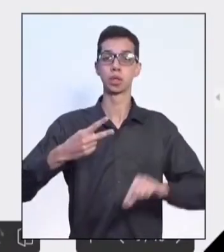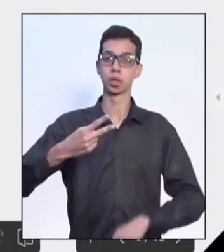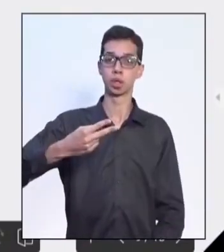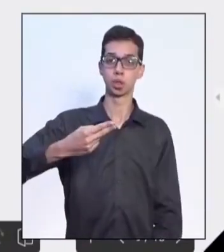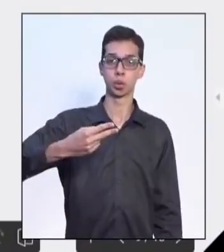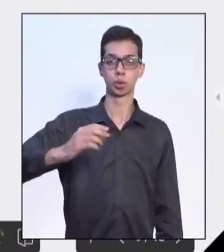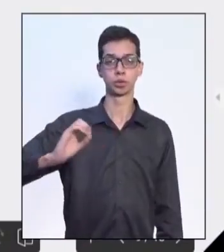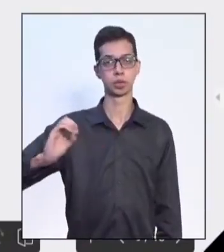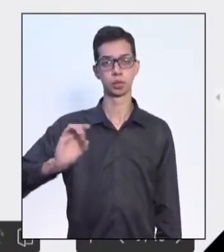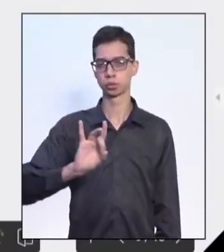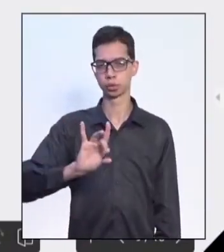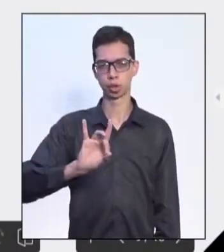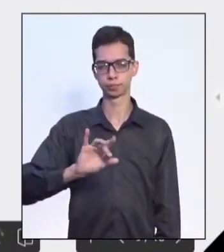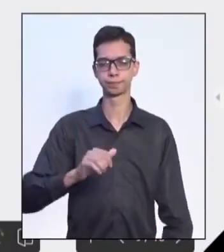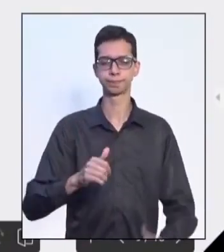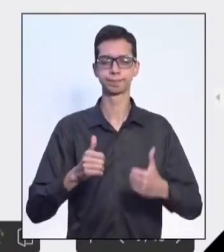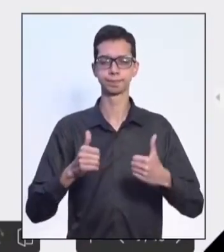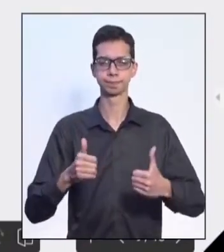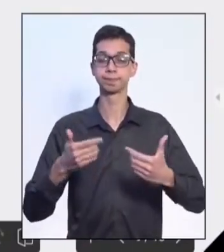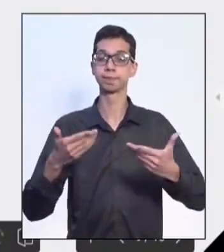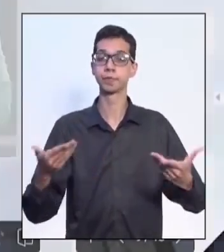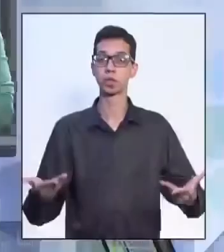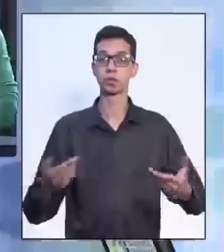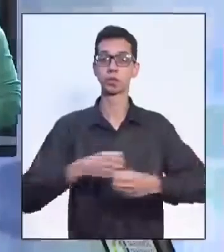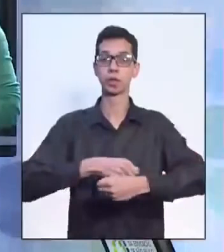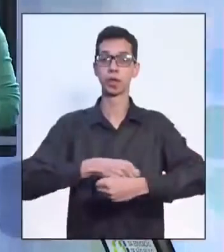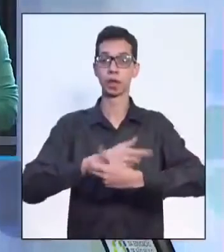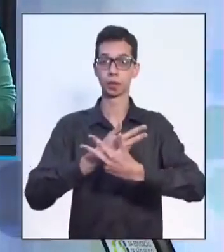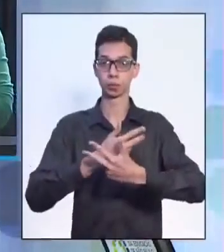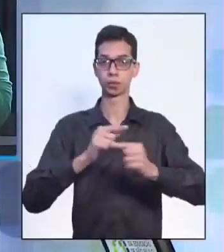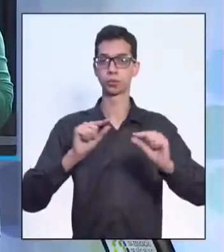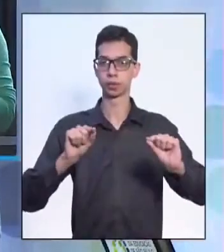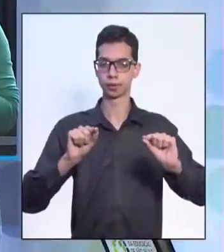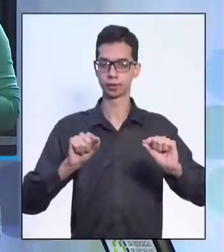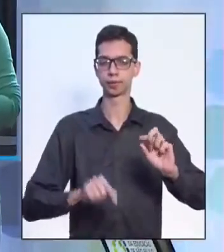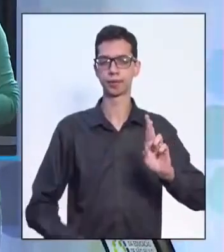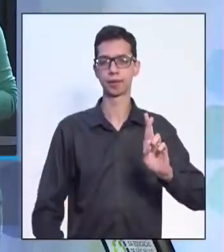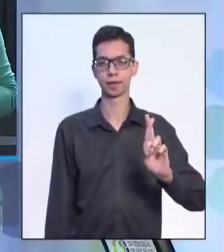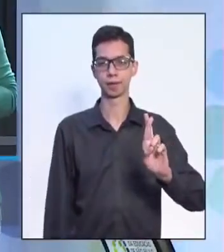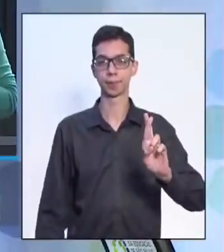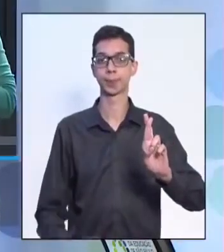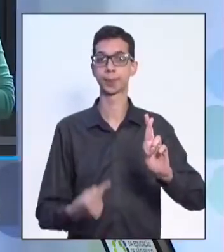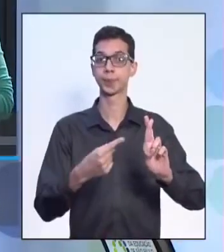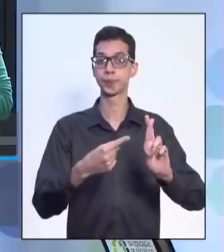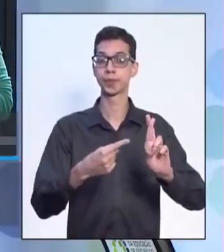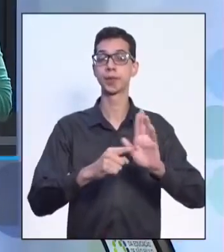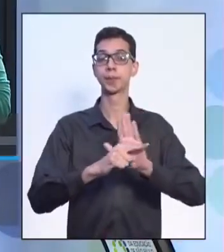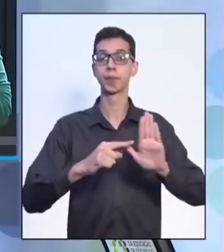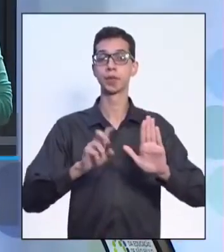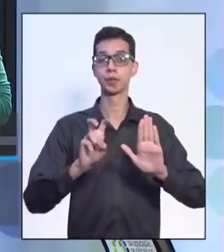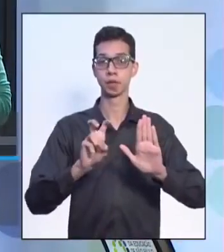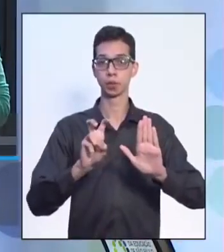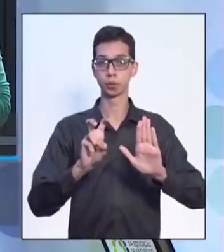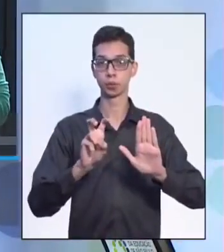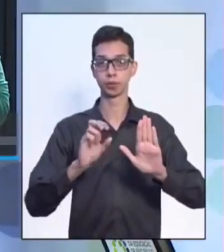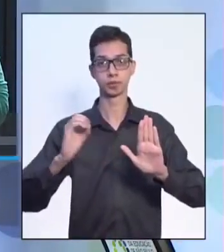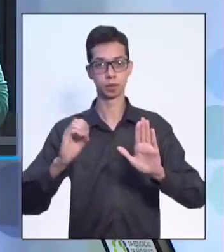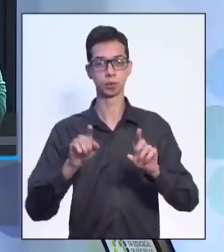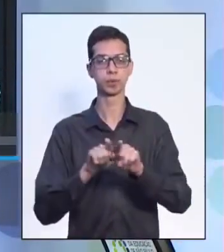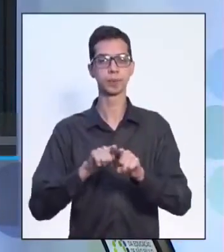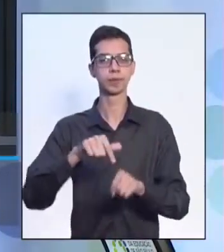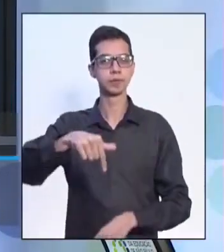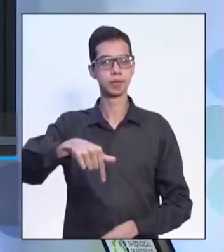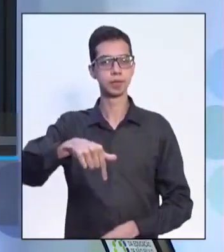0. Então, a equação cujas raízes são menos 5, 0 e